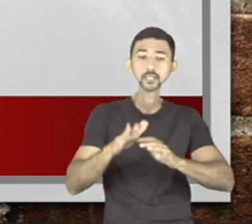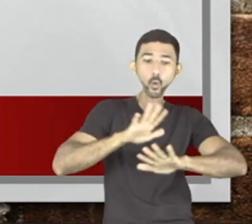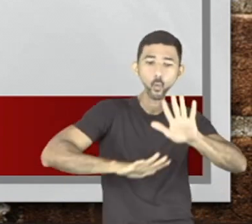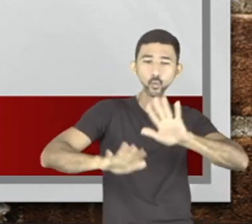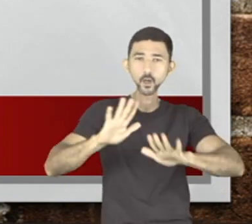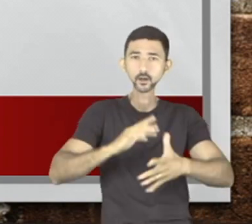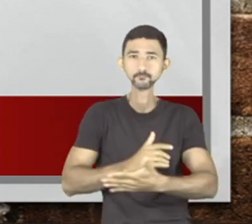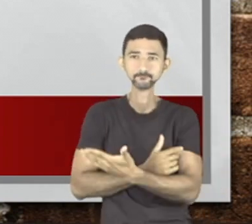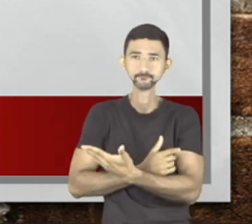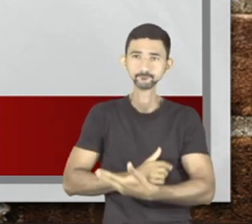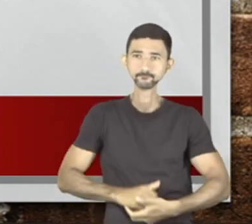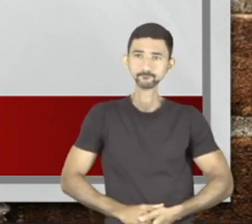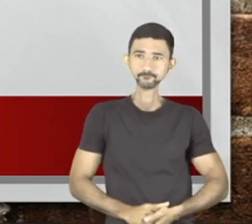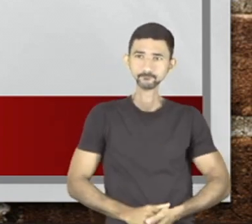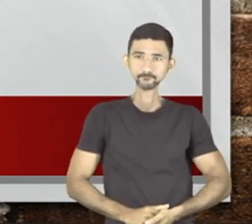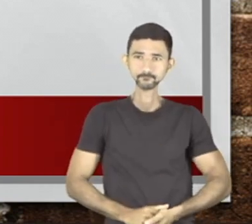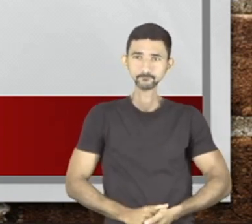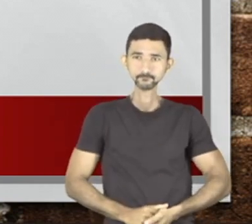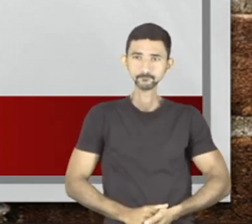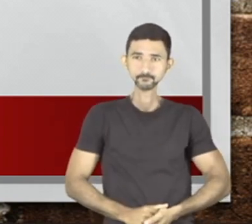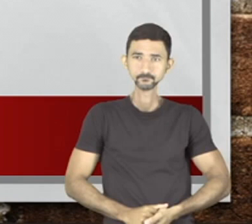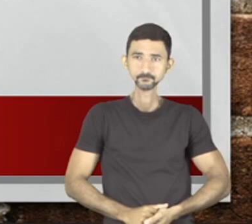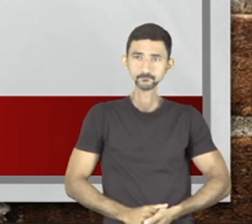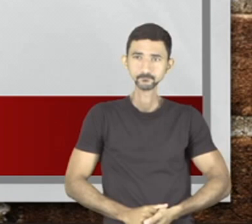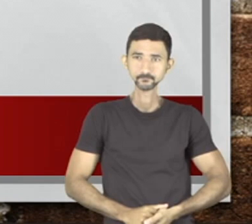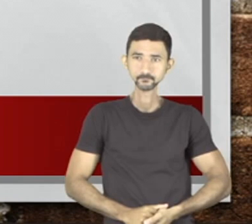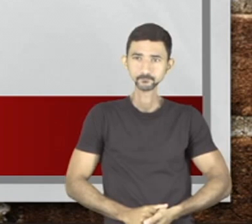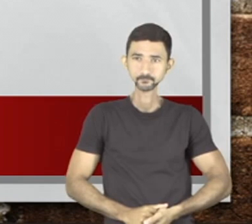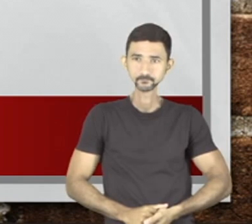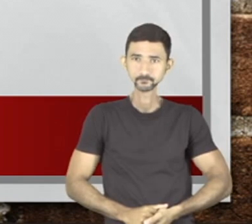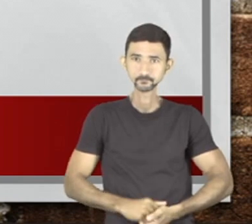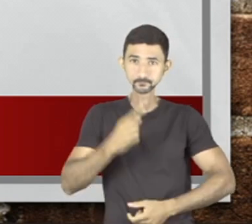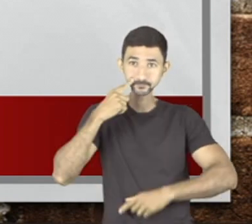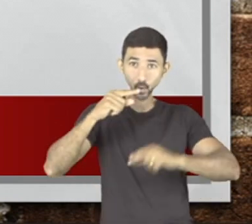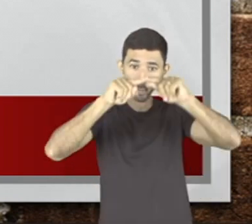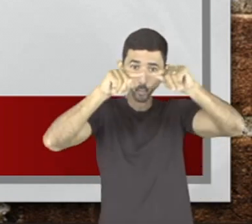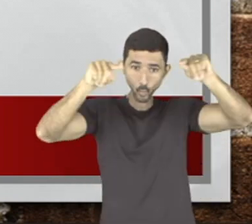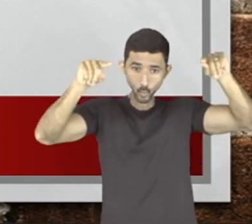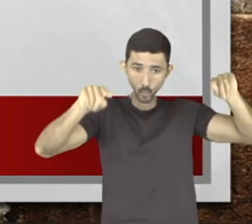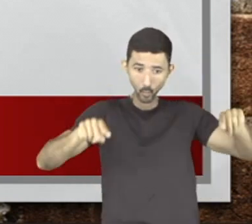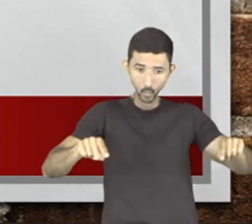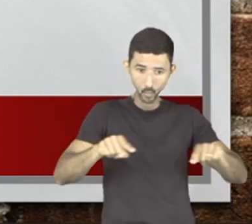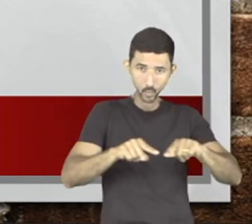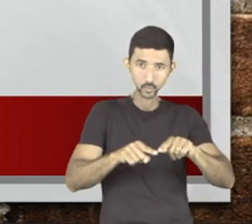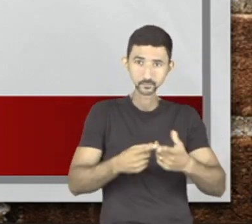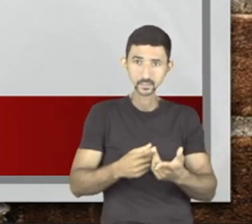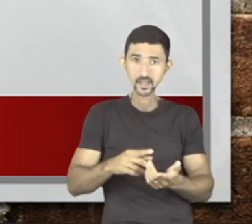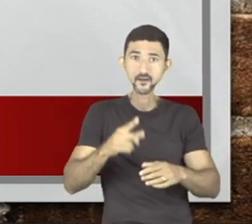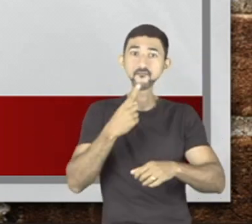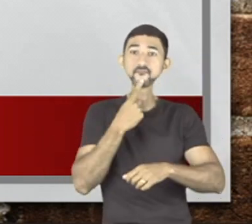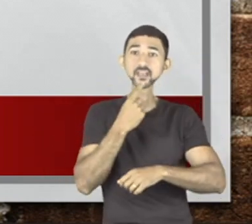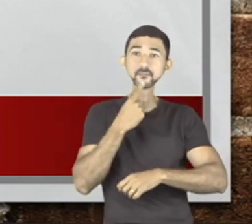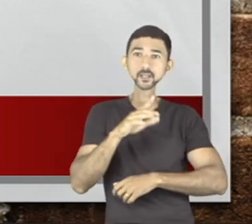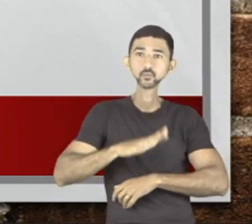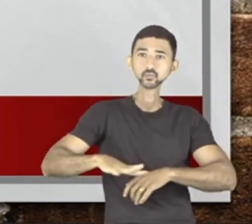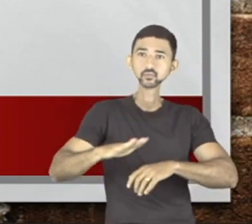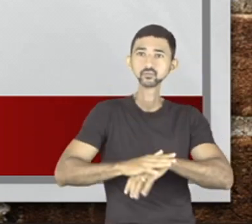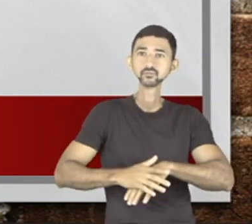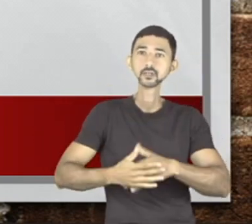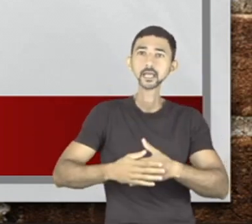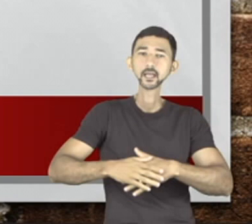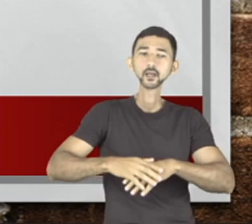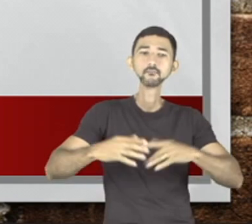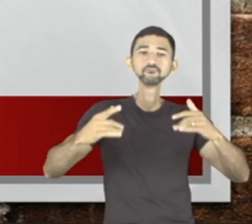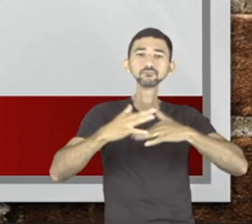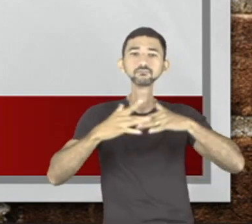região. Esse retângulo vermelho que aparece em destaque para vocês é a região metropolitana de Belém. Então